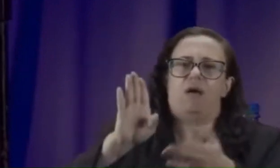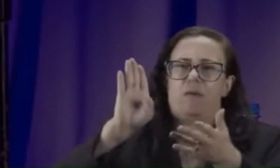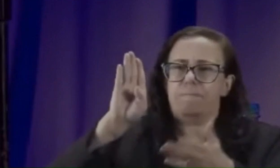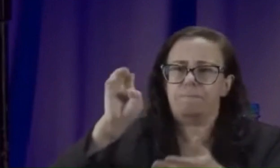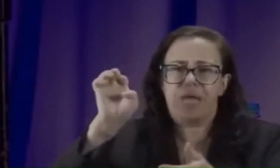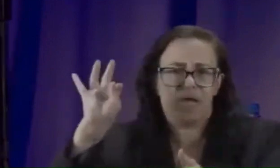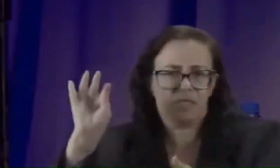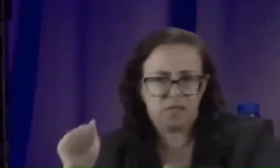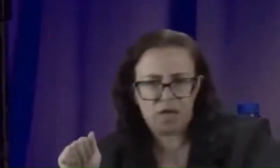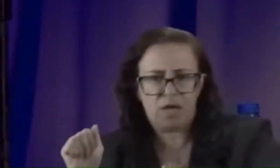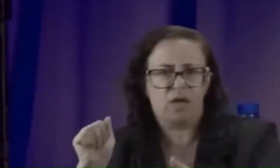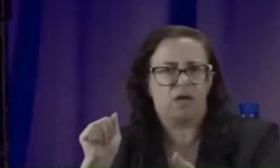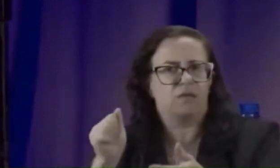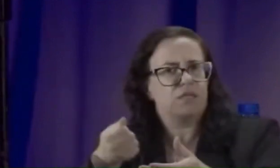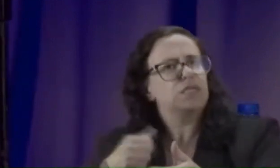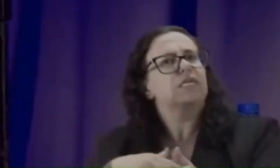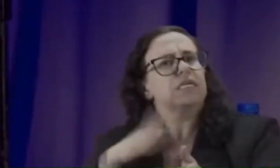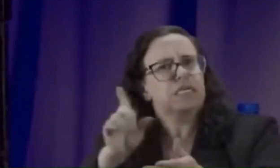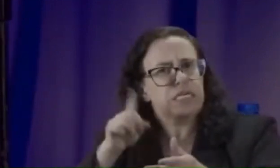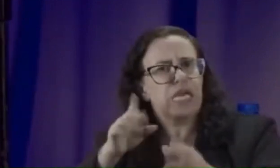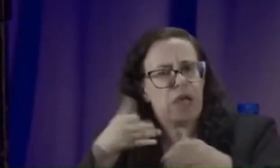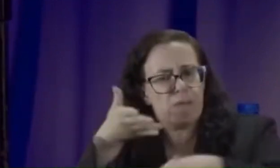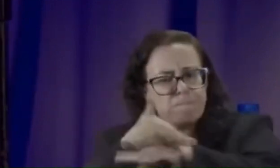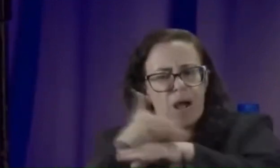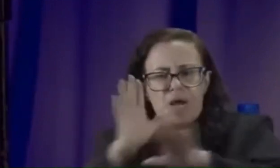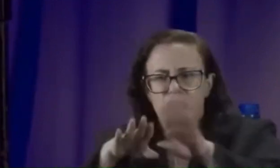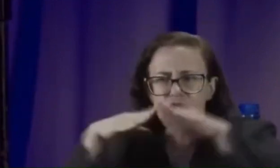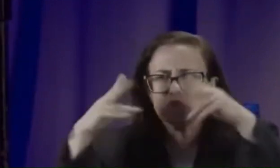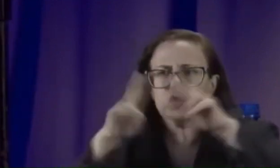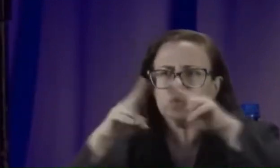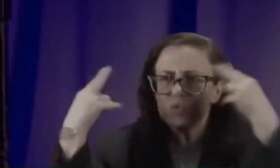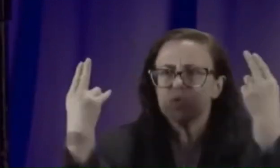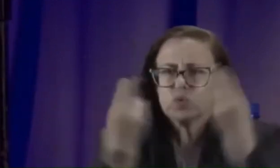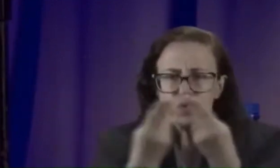Cook dizia que daquele tubo partem raios.